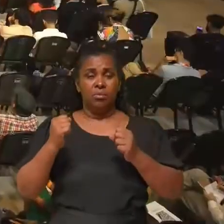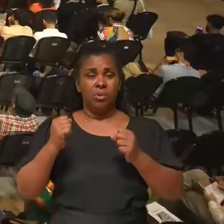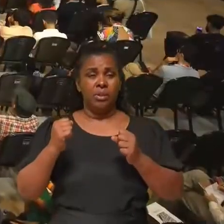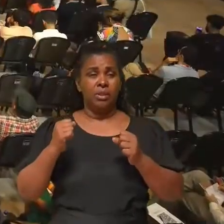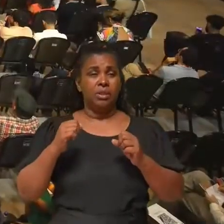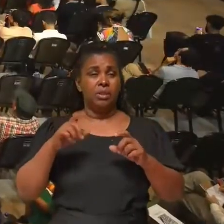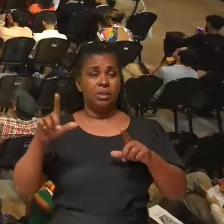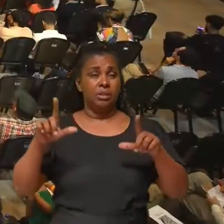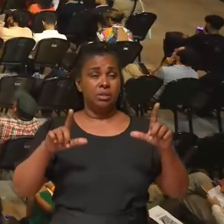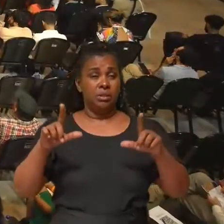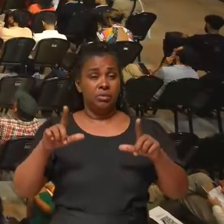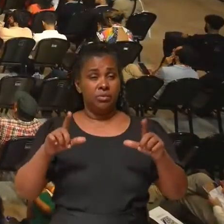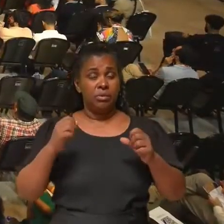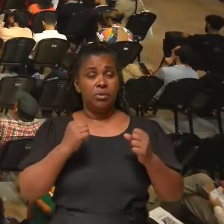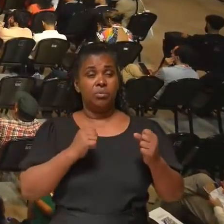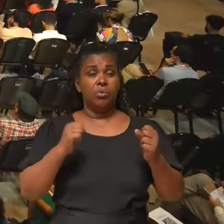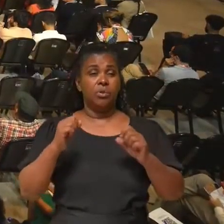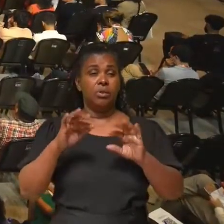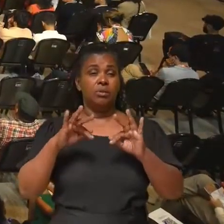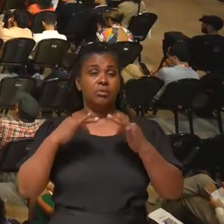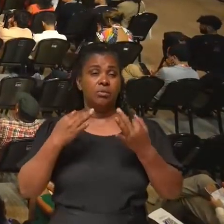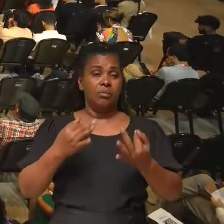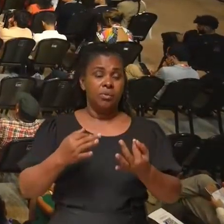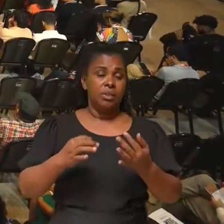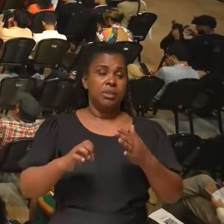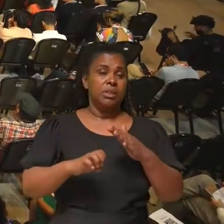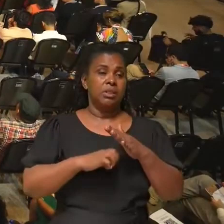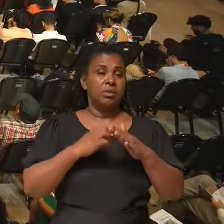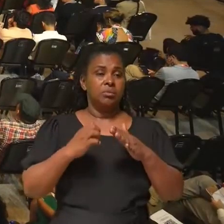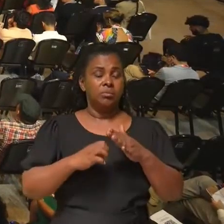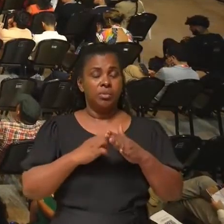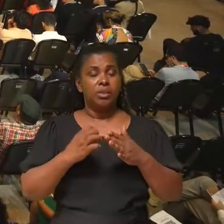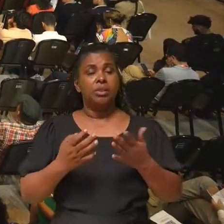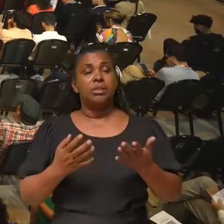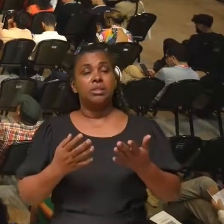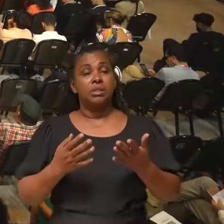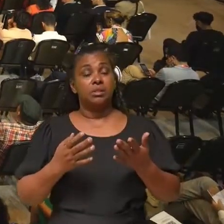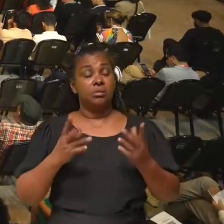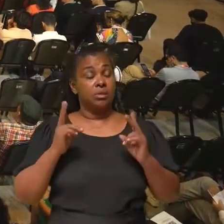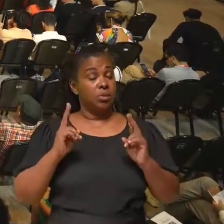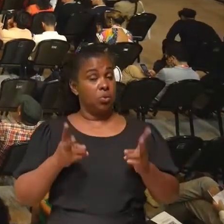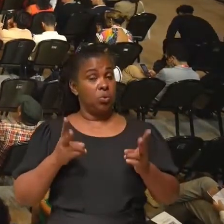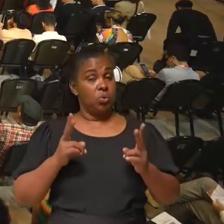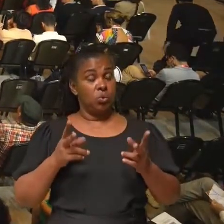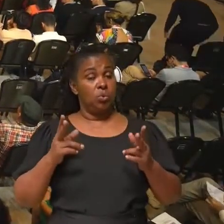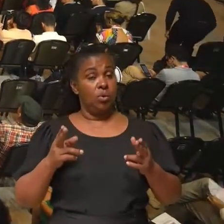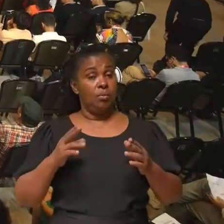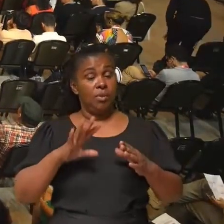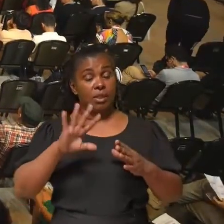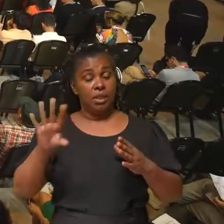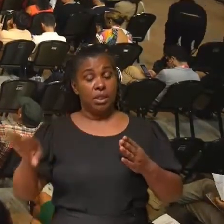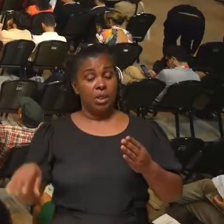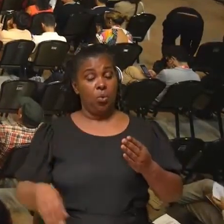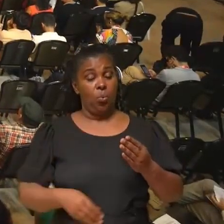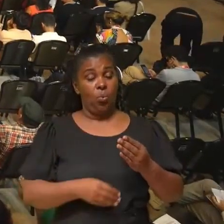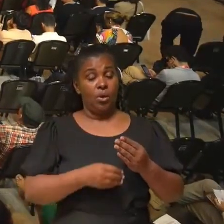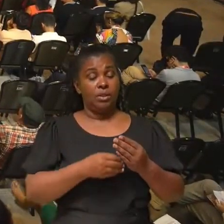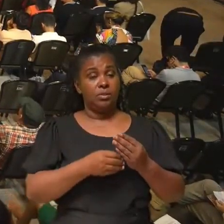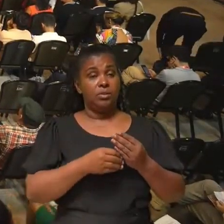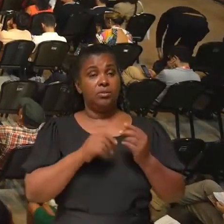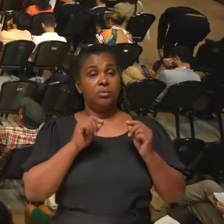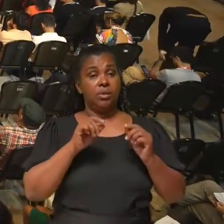das empresas, e sem que esse quadro tenha mudado, nós temos um adicionado, que são as redes sociais que,